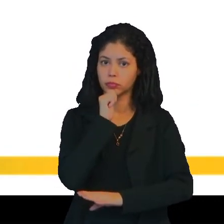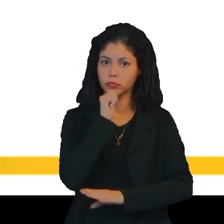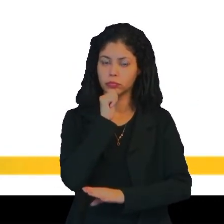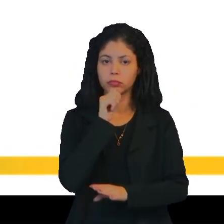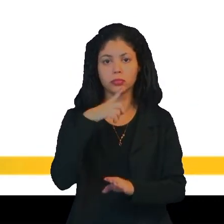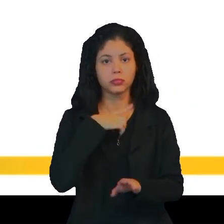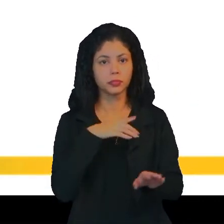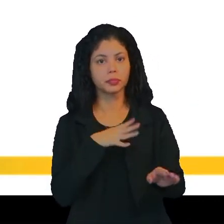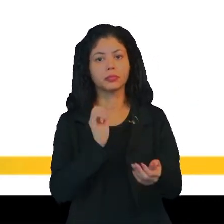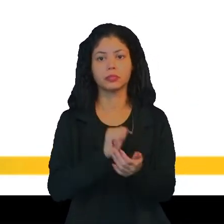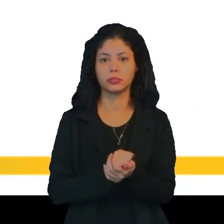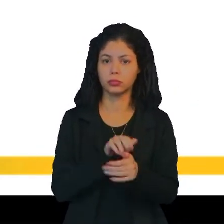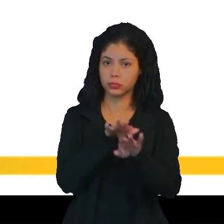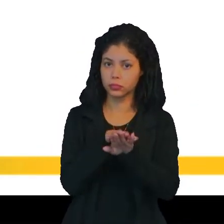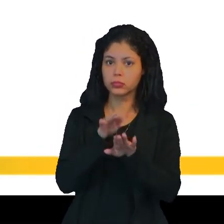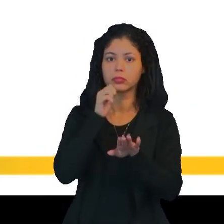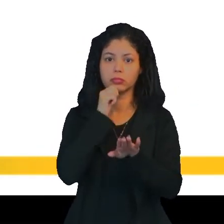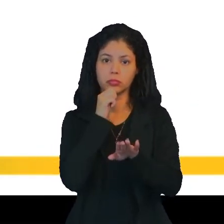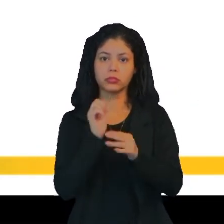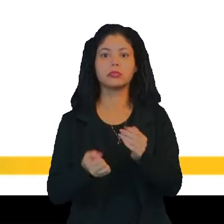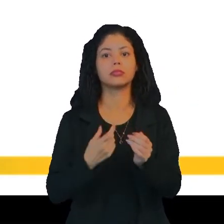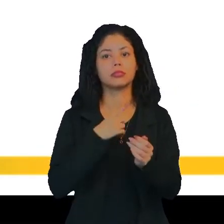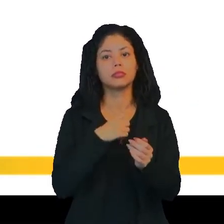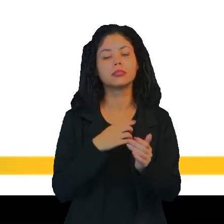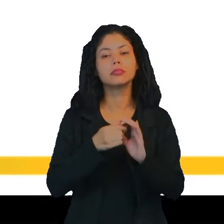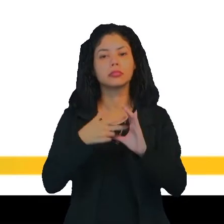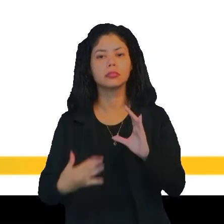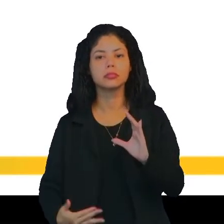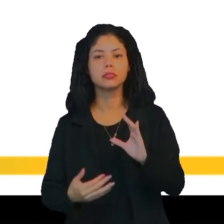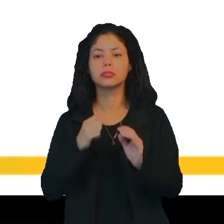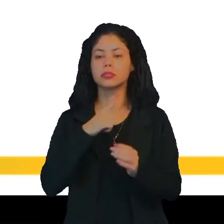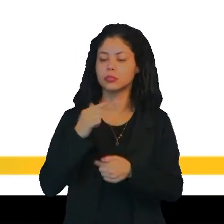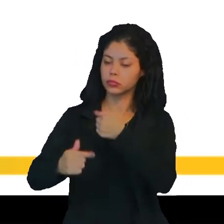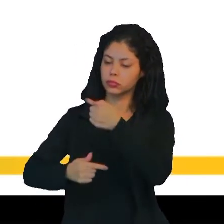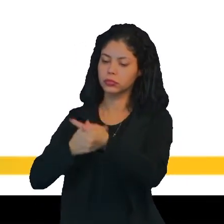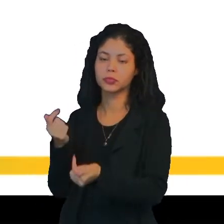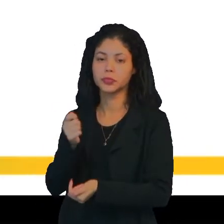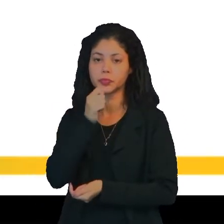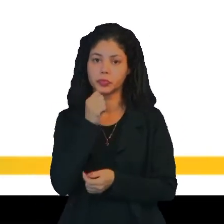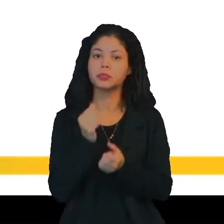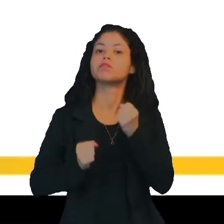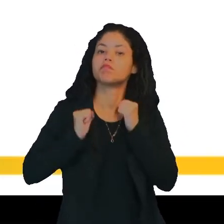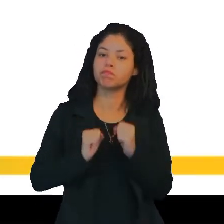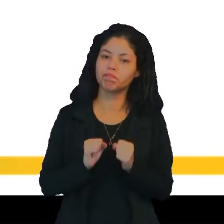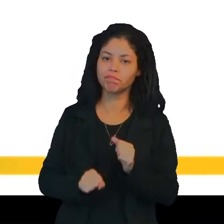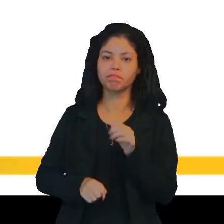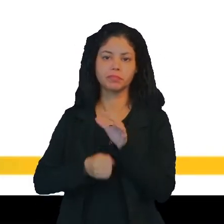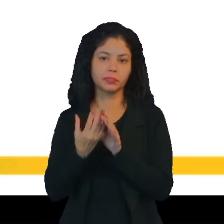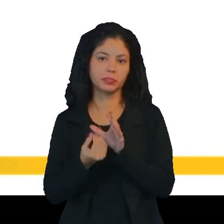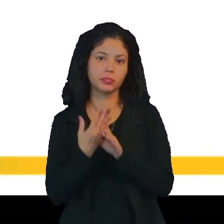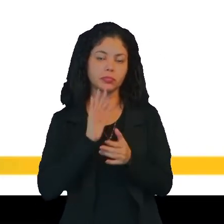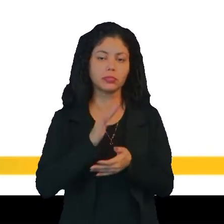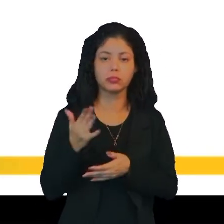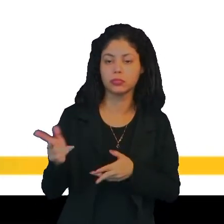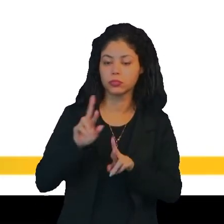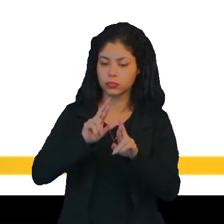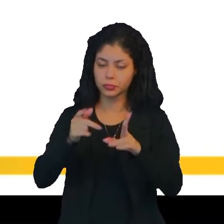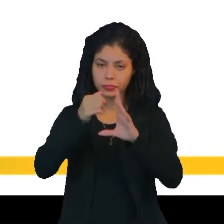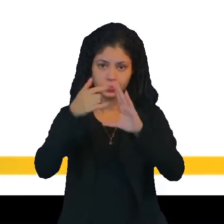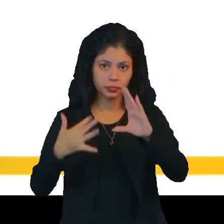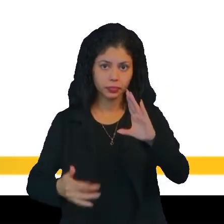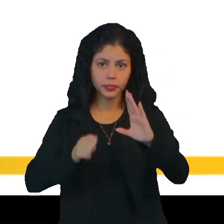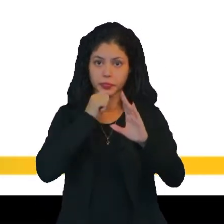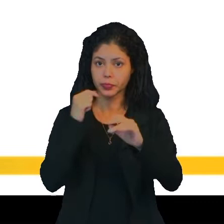acasalarem entre si, geram descendentes férteis, ou seja, que também podem se reproduzir. Quando diferentes